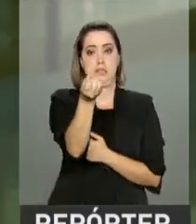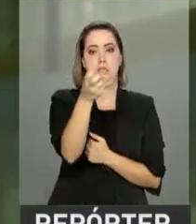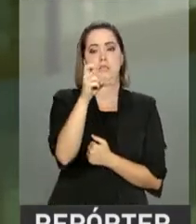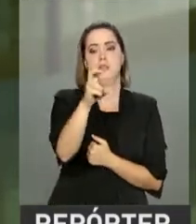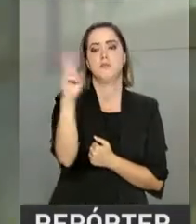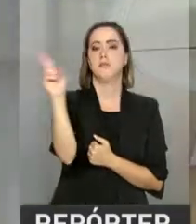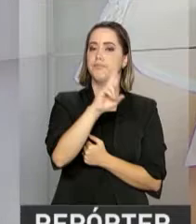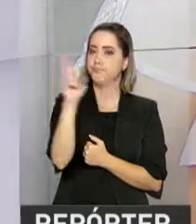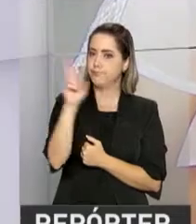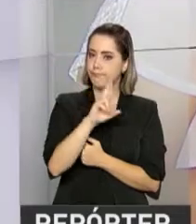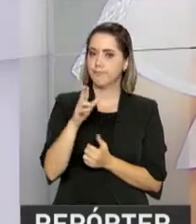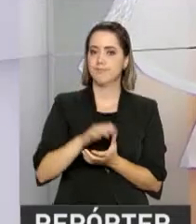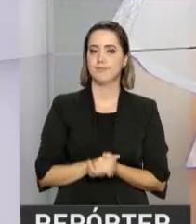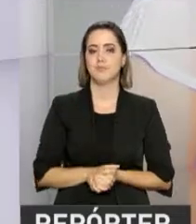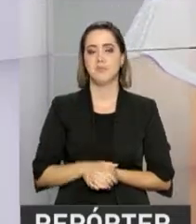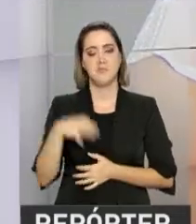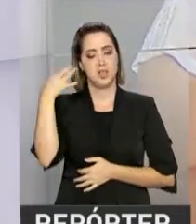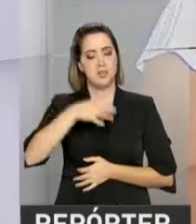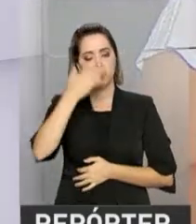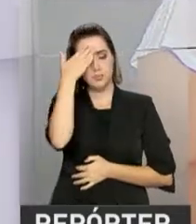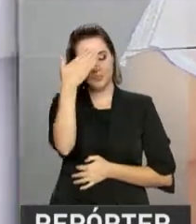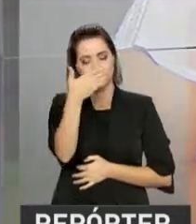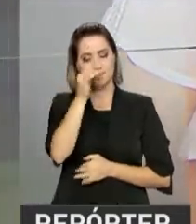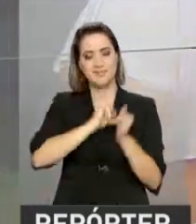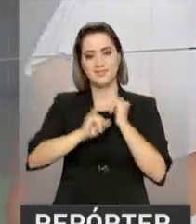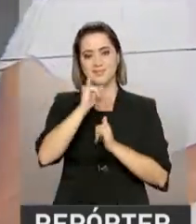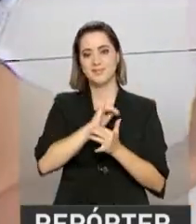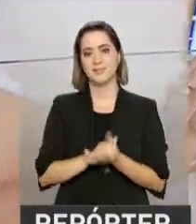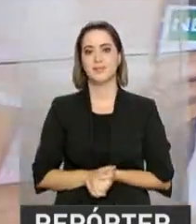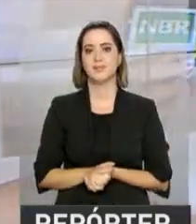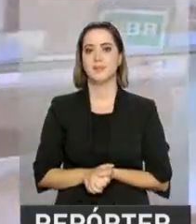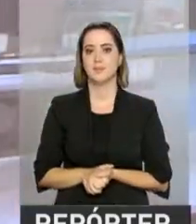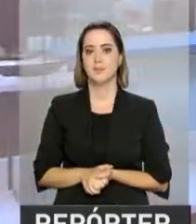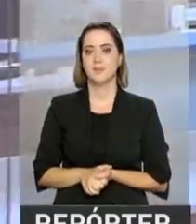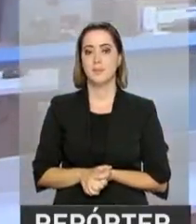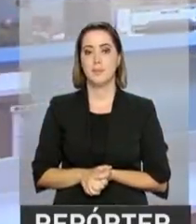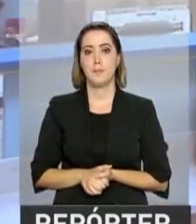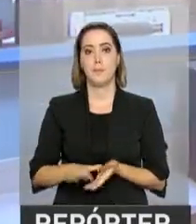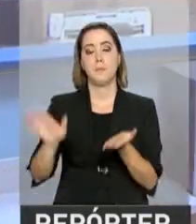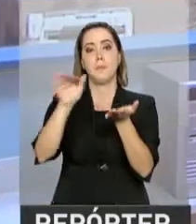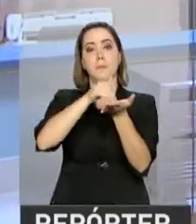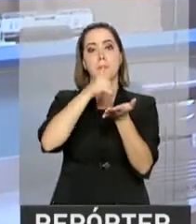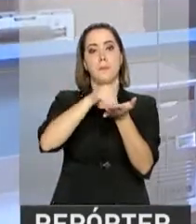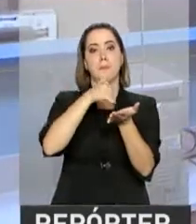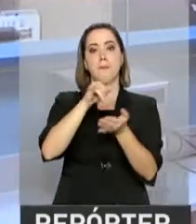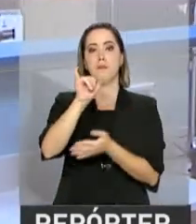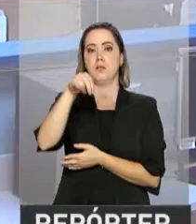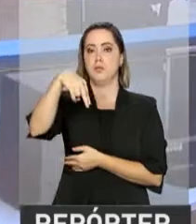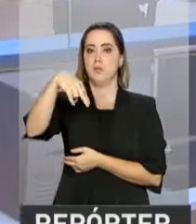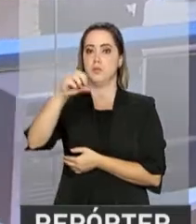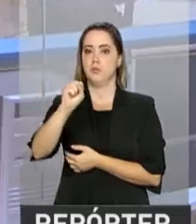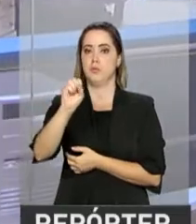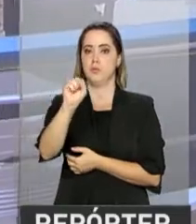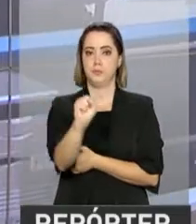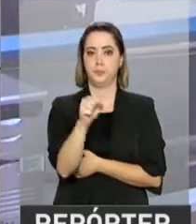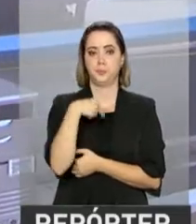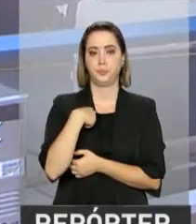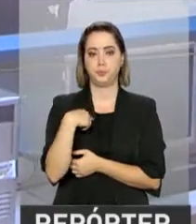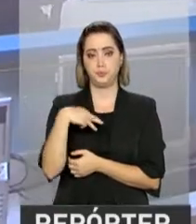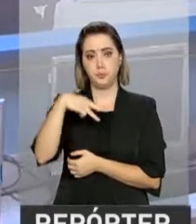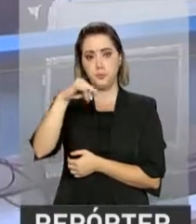centavos roberto na cédula brigado pelas informações o secretário de previdência social marcelo caetano